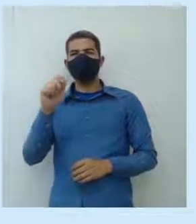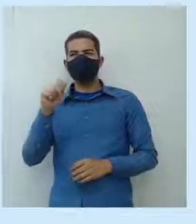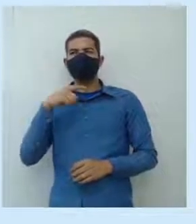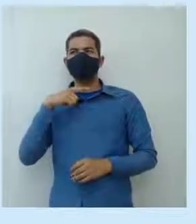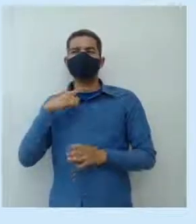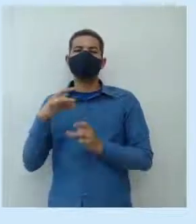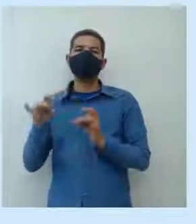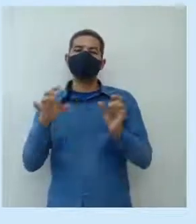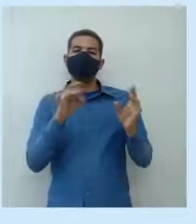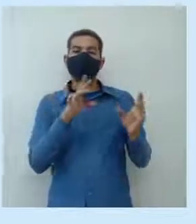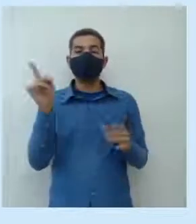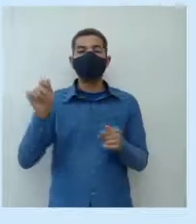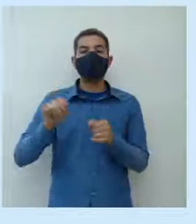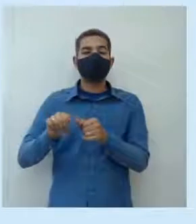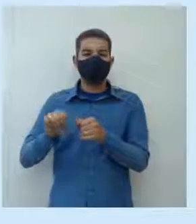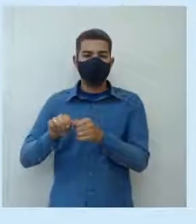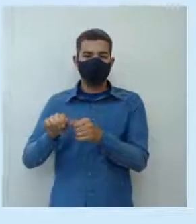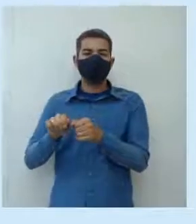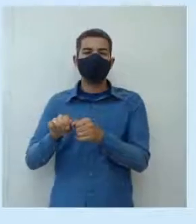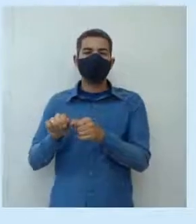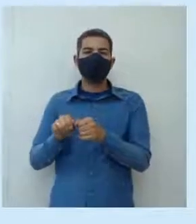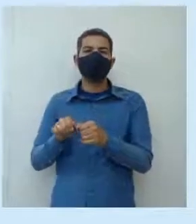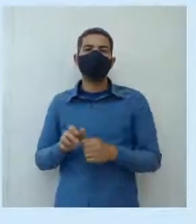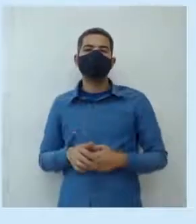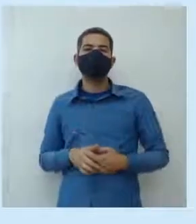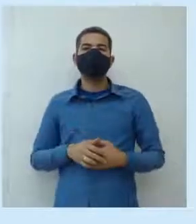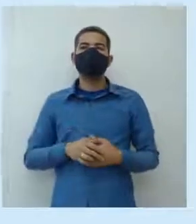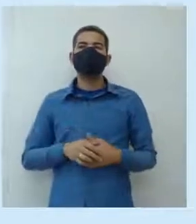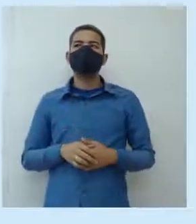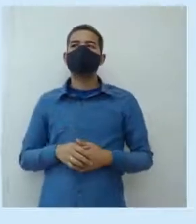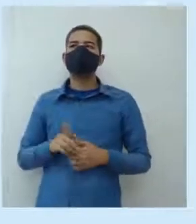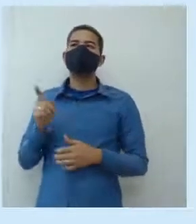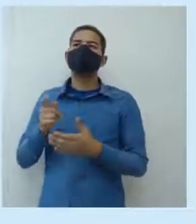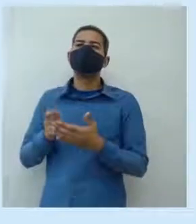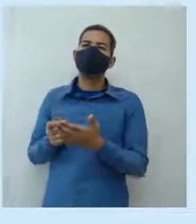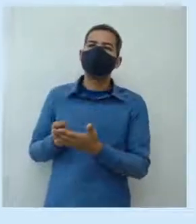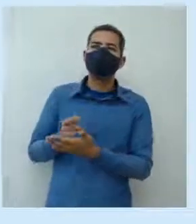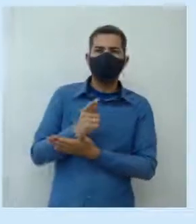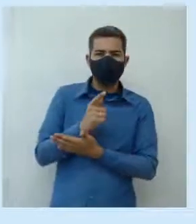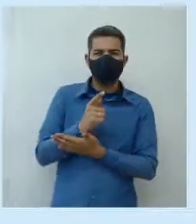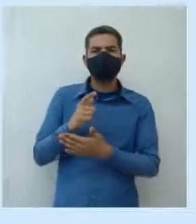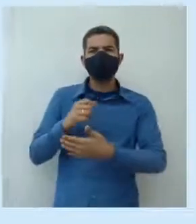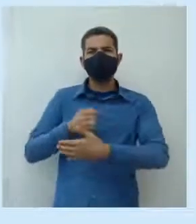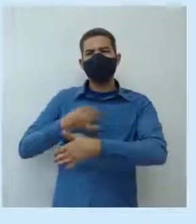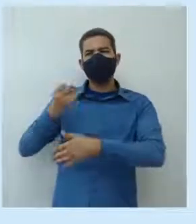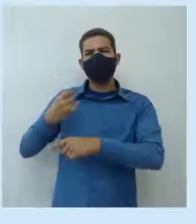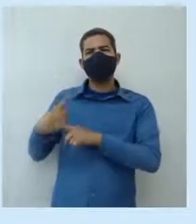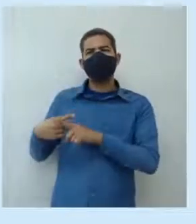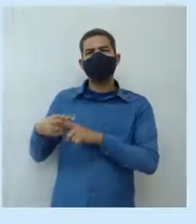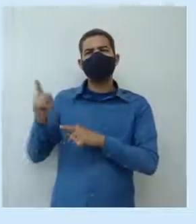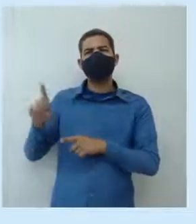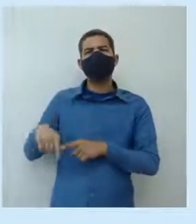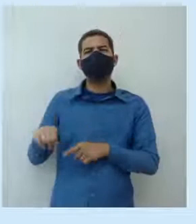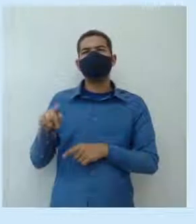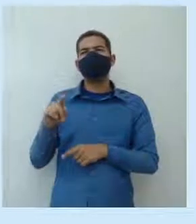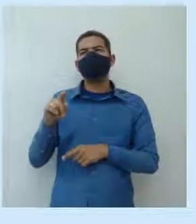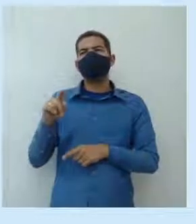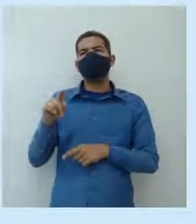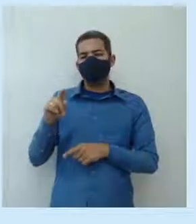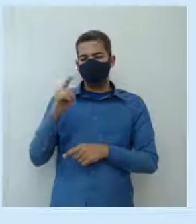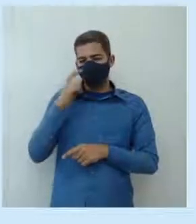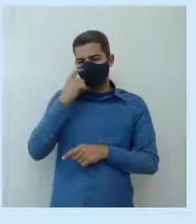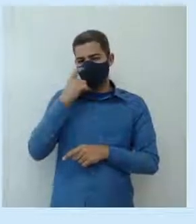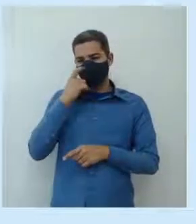eles desenvolvem essas sementes transgênicas. O agricultor ele precisa comprar novas sementes, já que elas são estéreis, ou seja, ela não tem